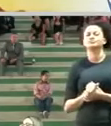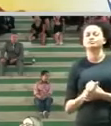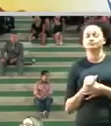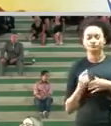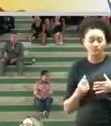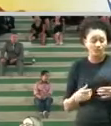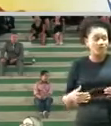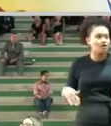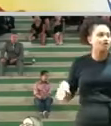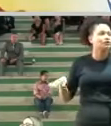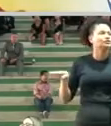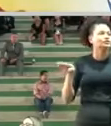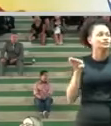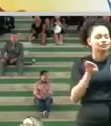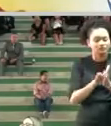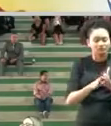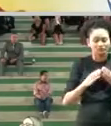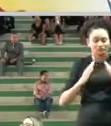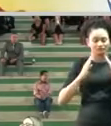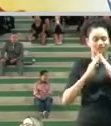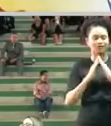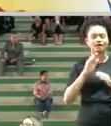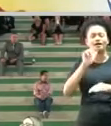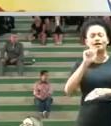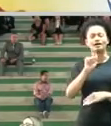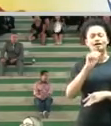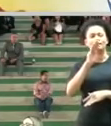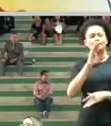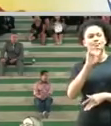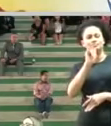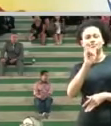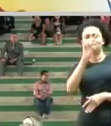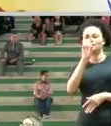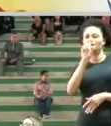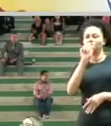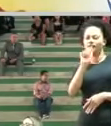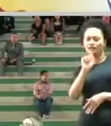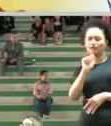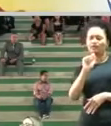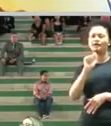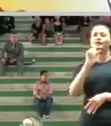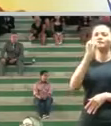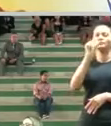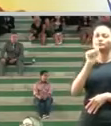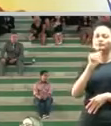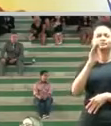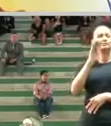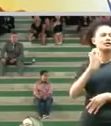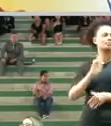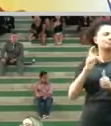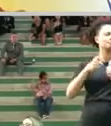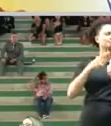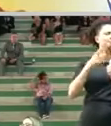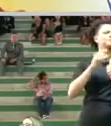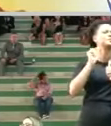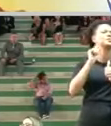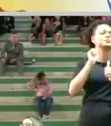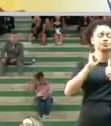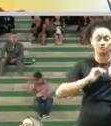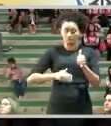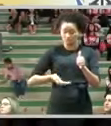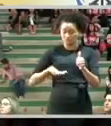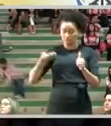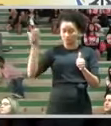chegaram na casa de Abinadab. Então o que é que eles fazem primeiro? Eles consagram, veja que aqui o negócio